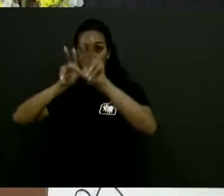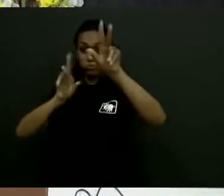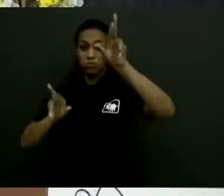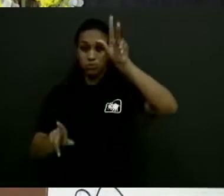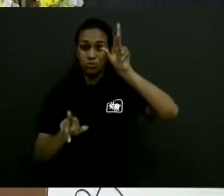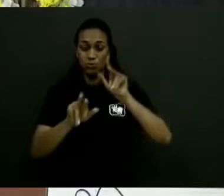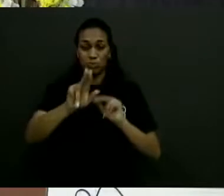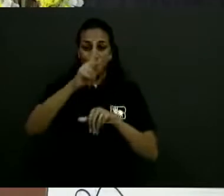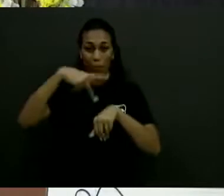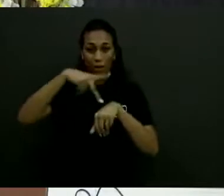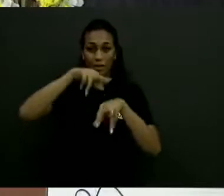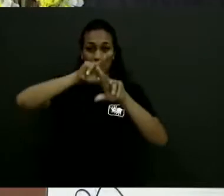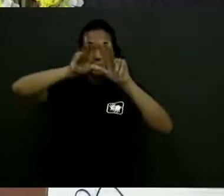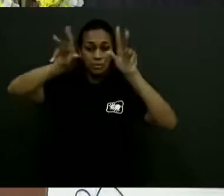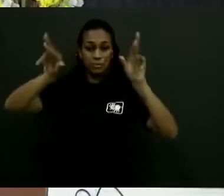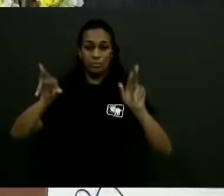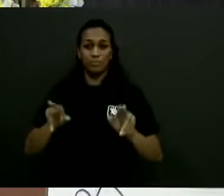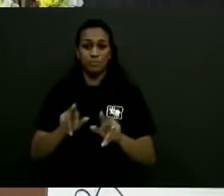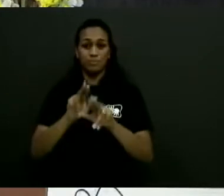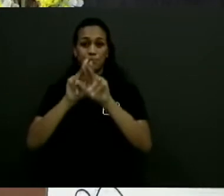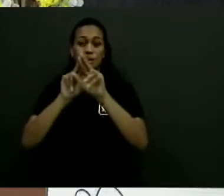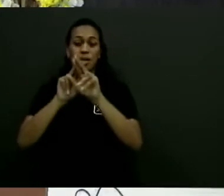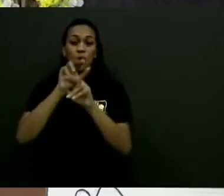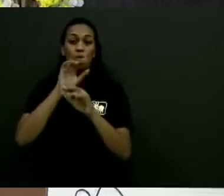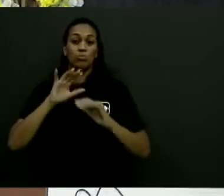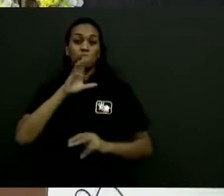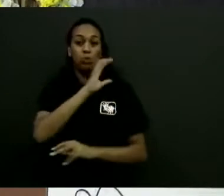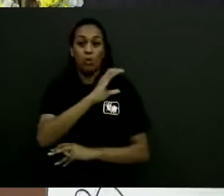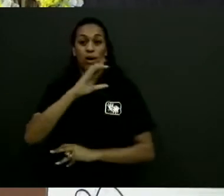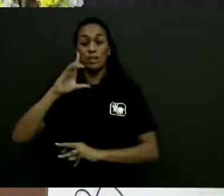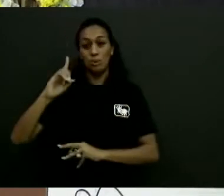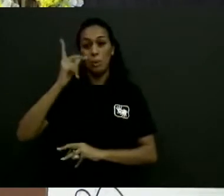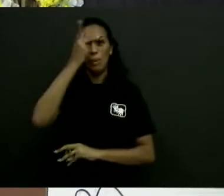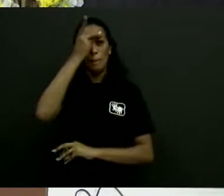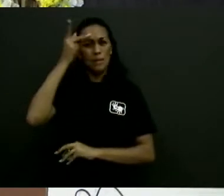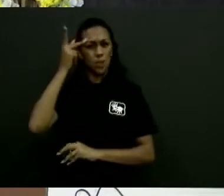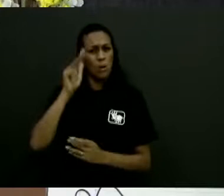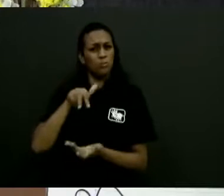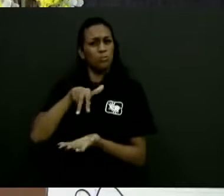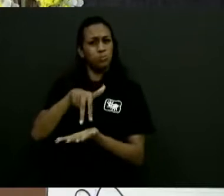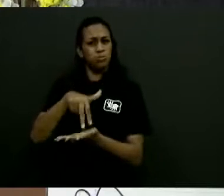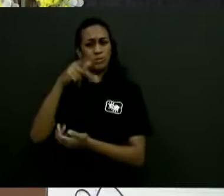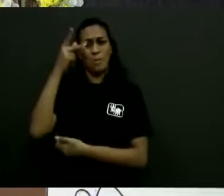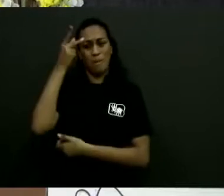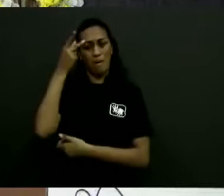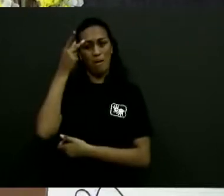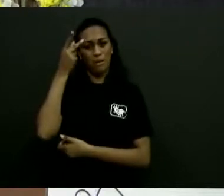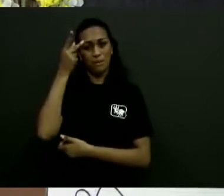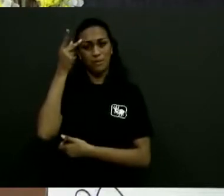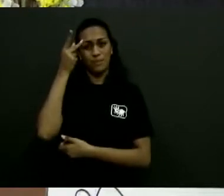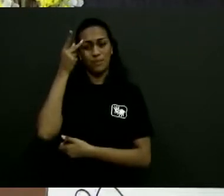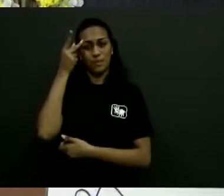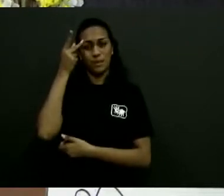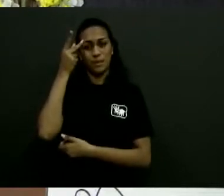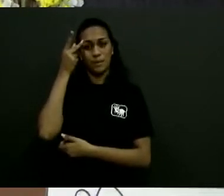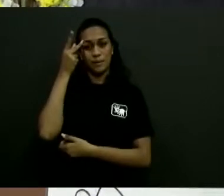Matheus Rubia, meu amigo, está aí também, são todos coordenadores aí, gente que linha de frente aqui de São Paulo, e nós